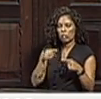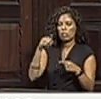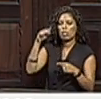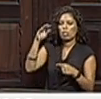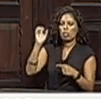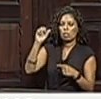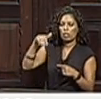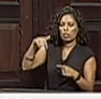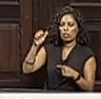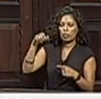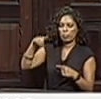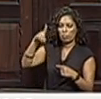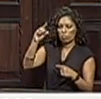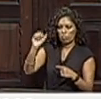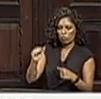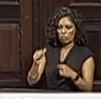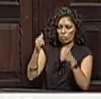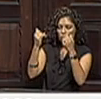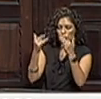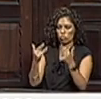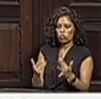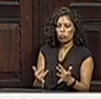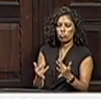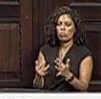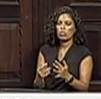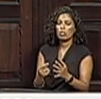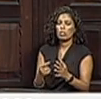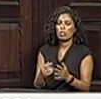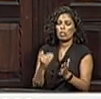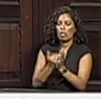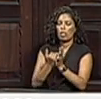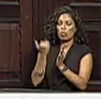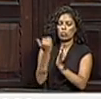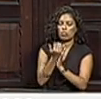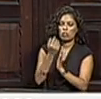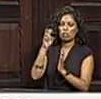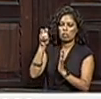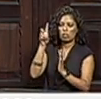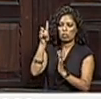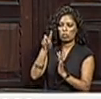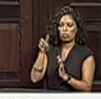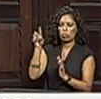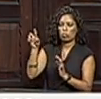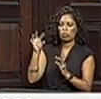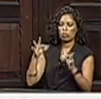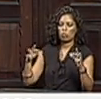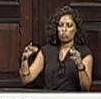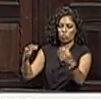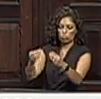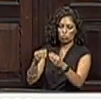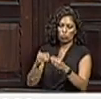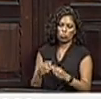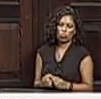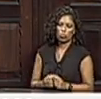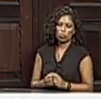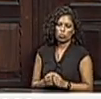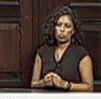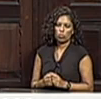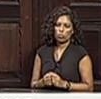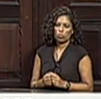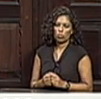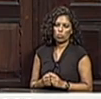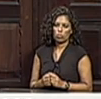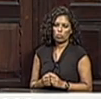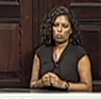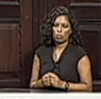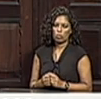dos profissionais regulamentados pelo CREA, portanto mais específica geralmente ao ramo da indústria, já pega